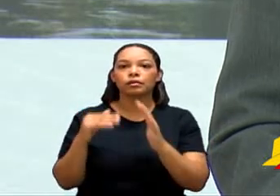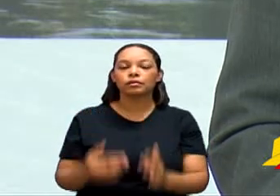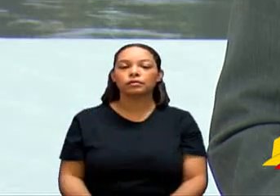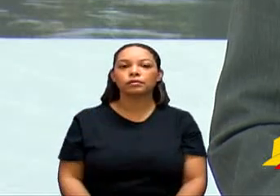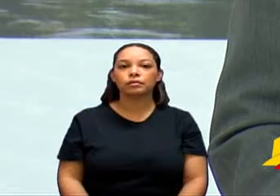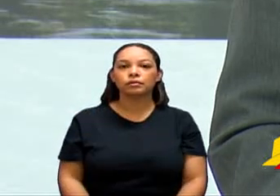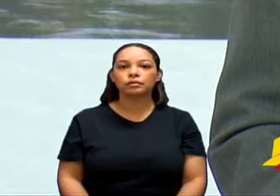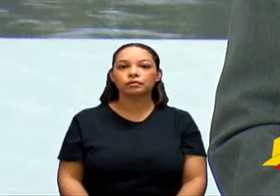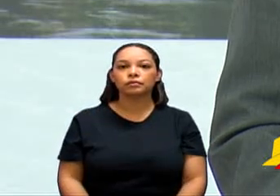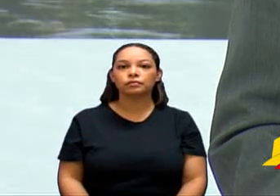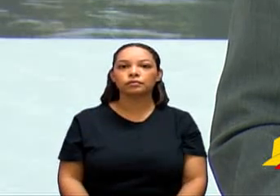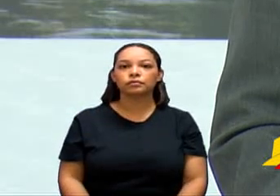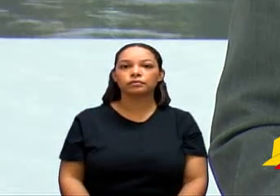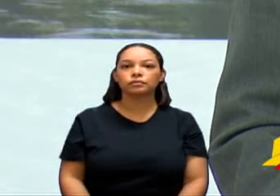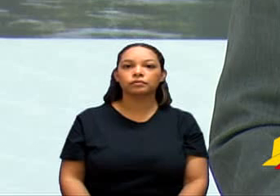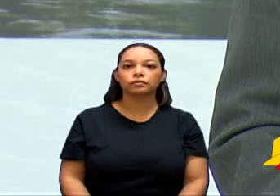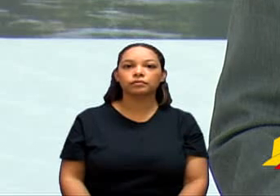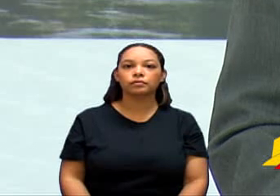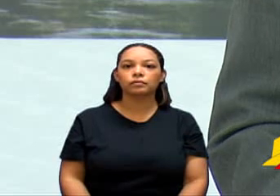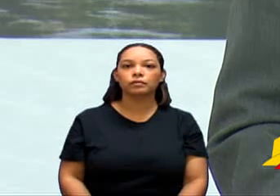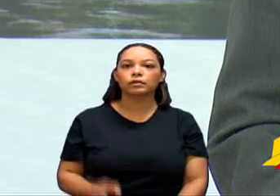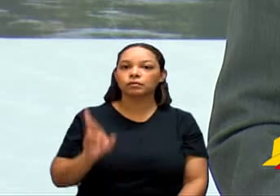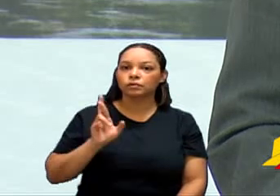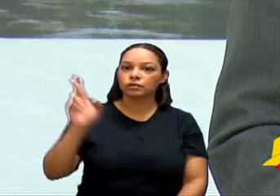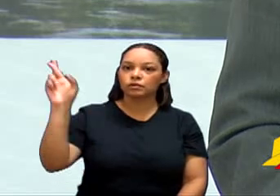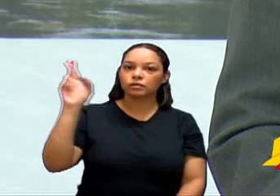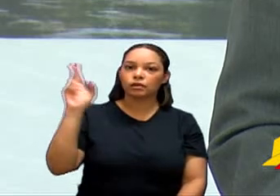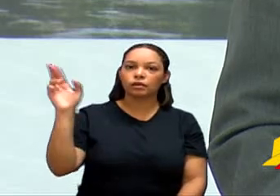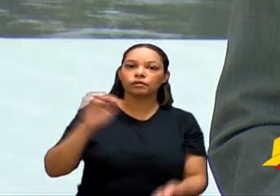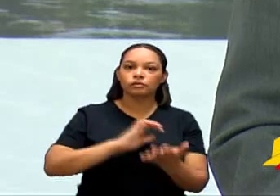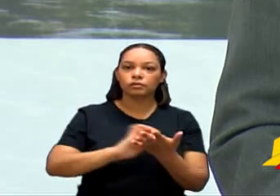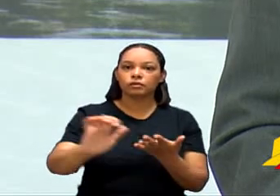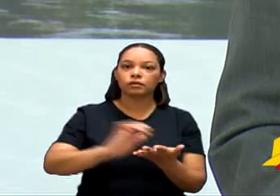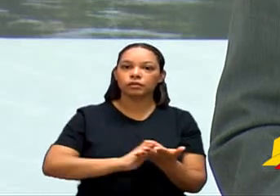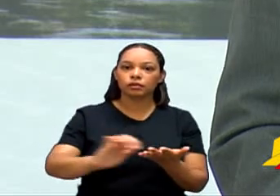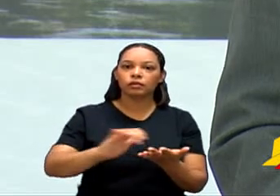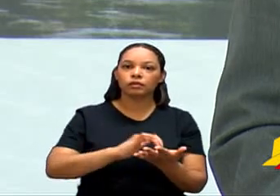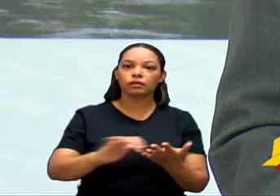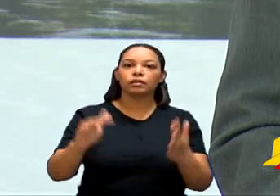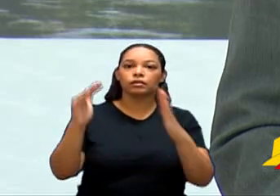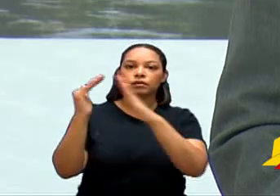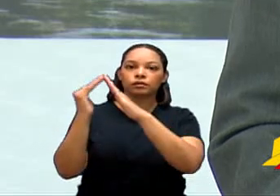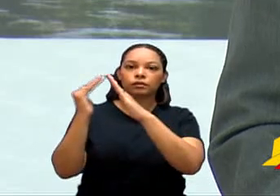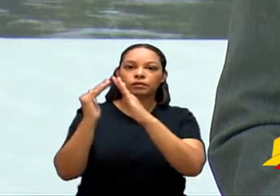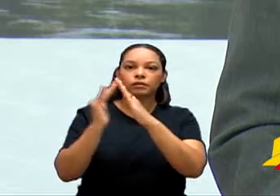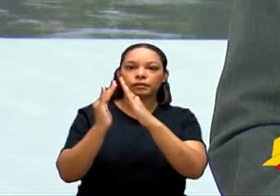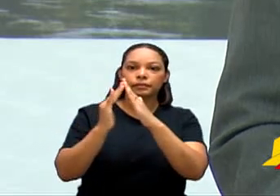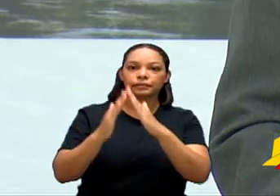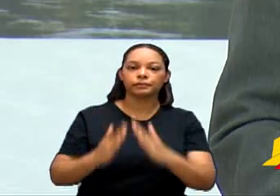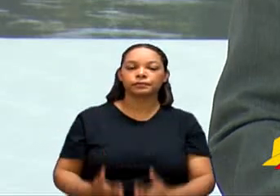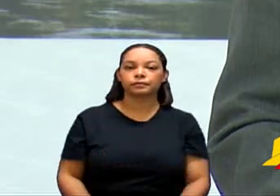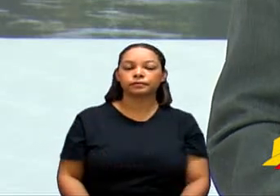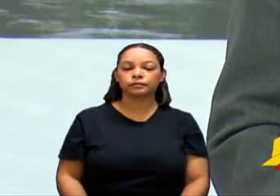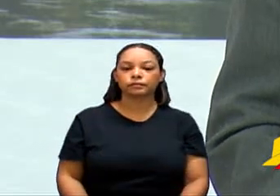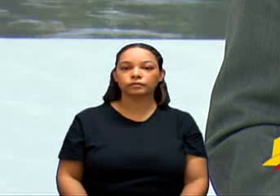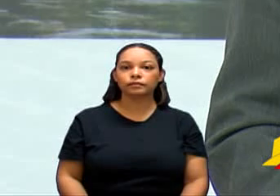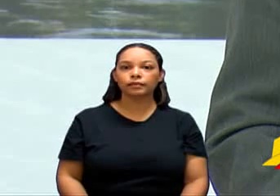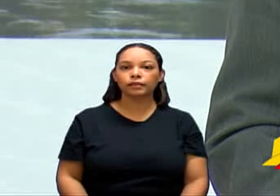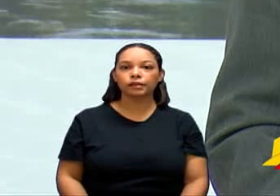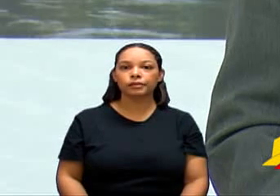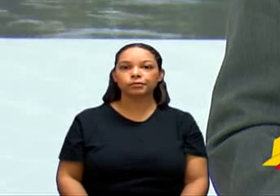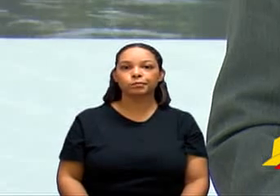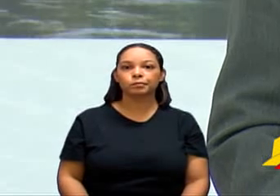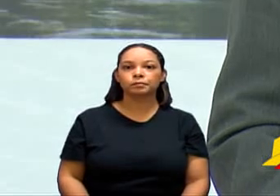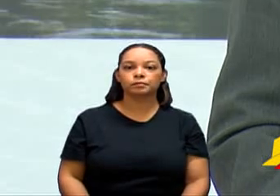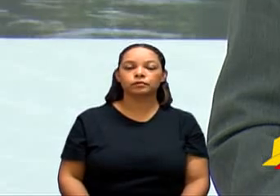em cargo que caberá à Secretaria da Habitação. Artigo 3º, os imóveis serão doados pelos valores tais.